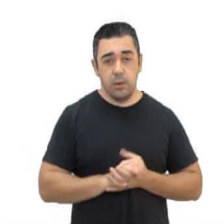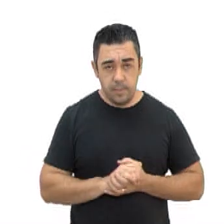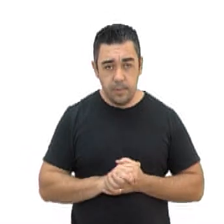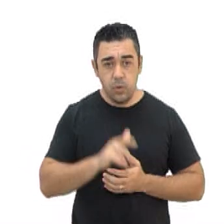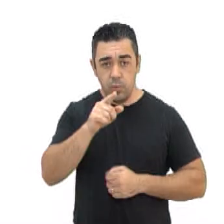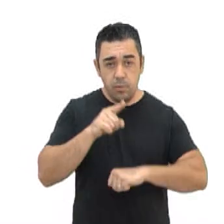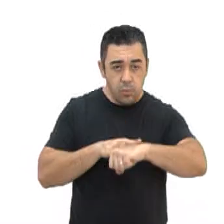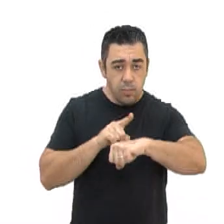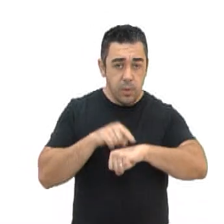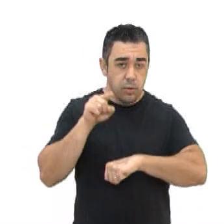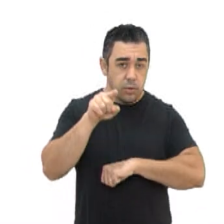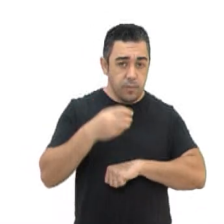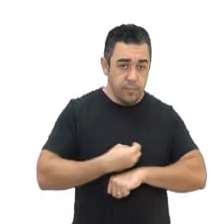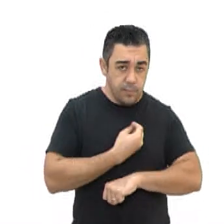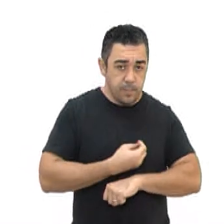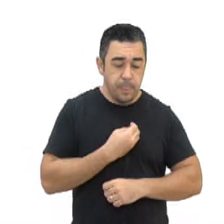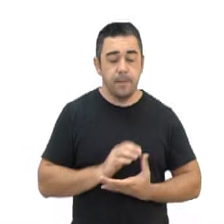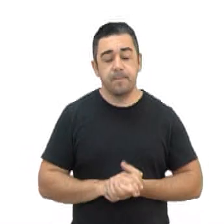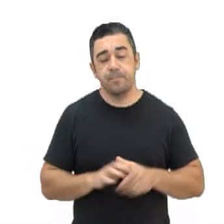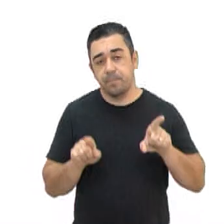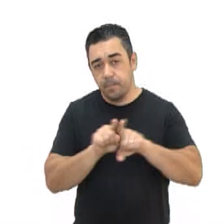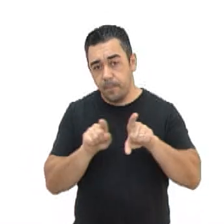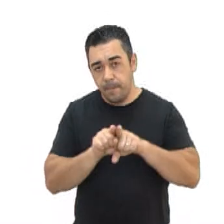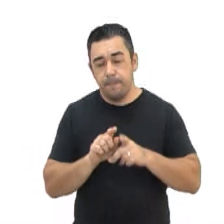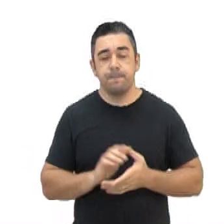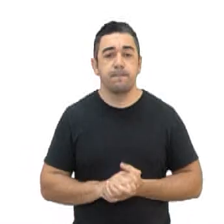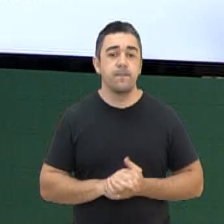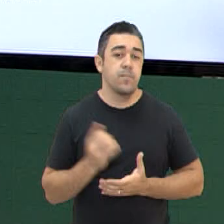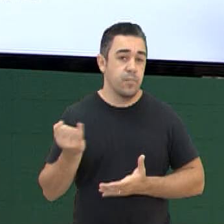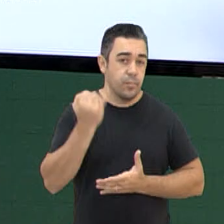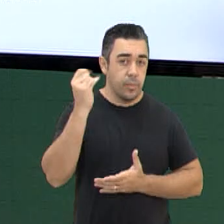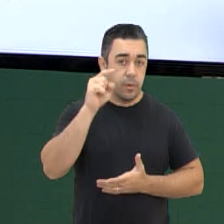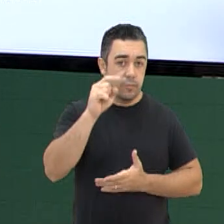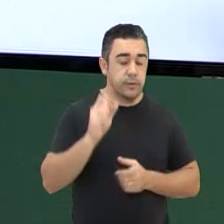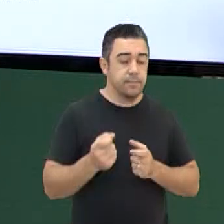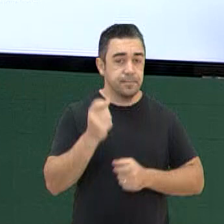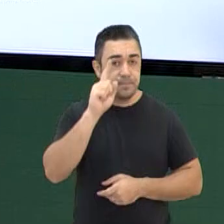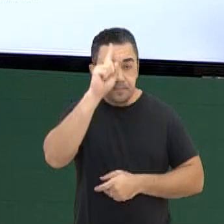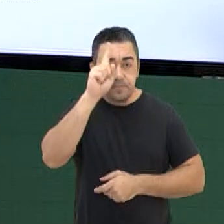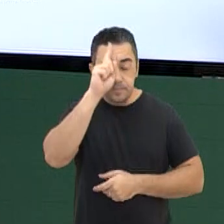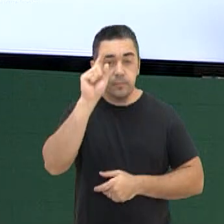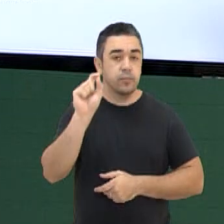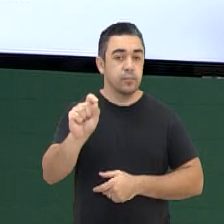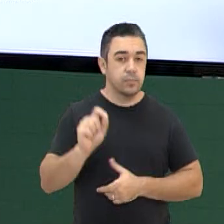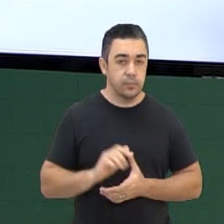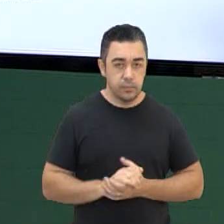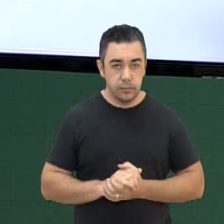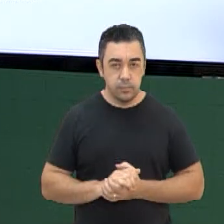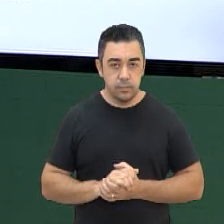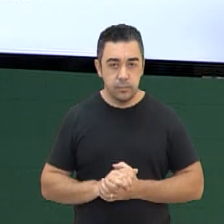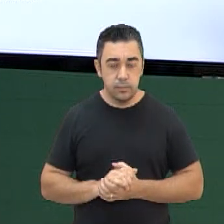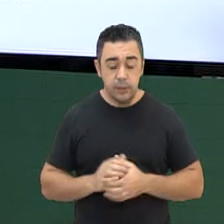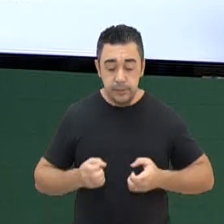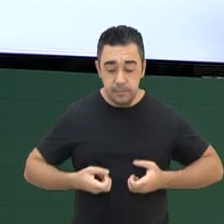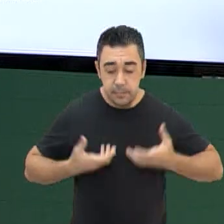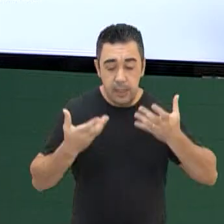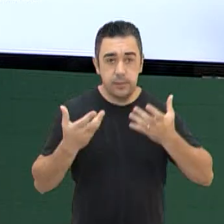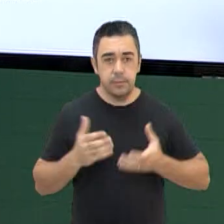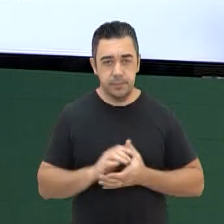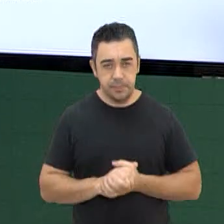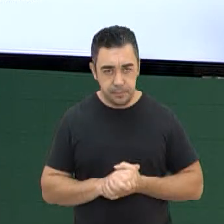que você está vivendo. Além disso, é importante que você crie e